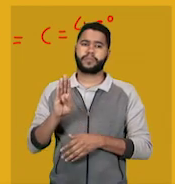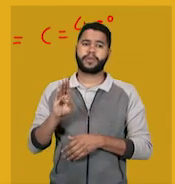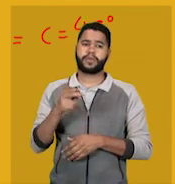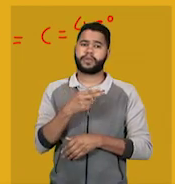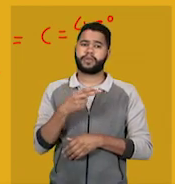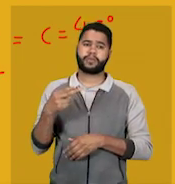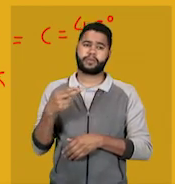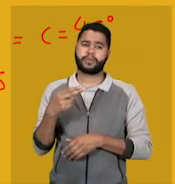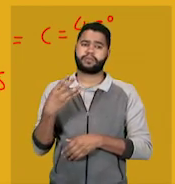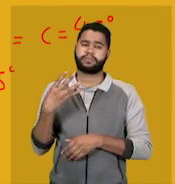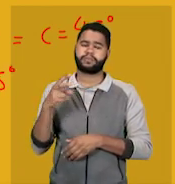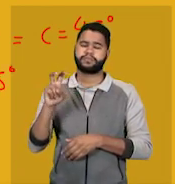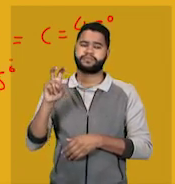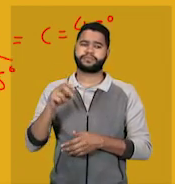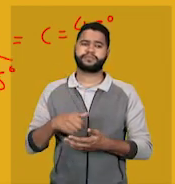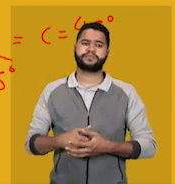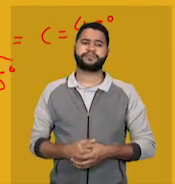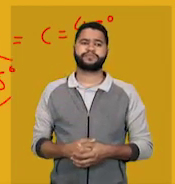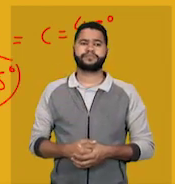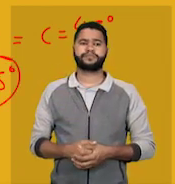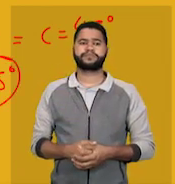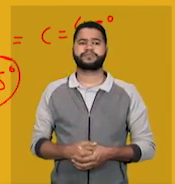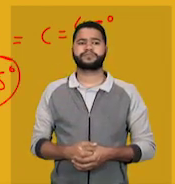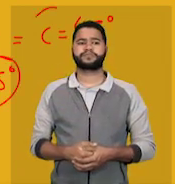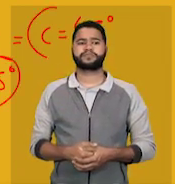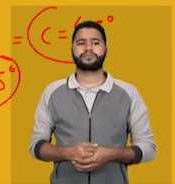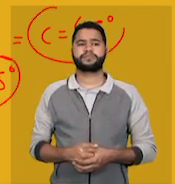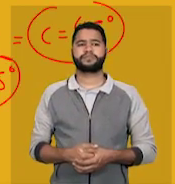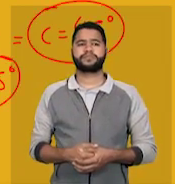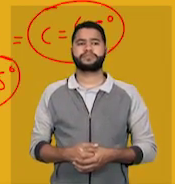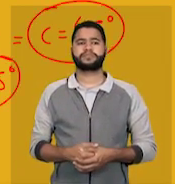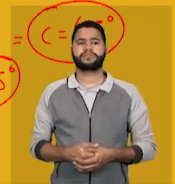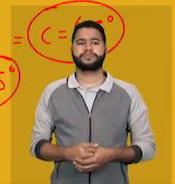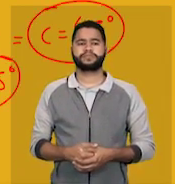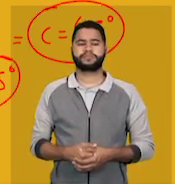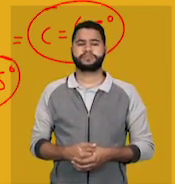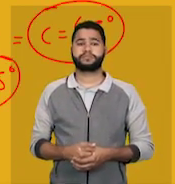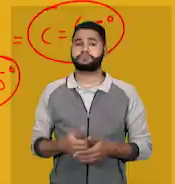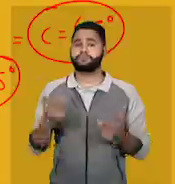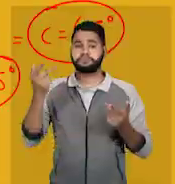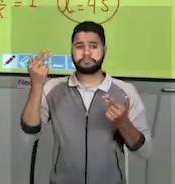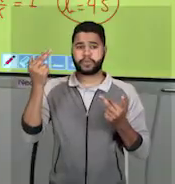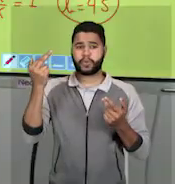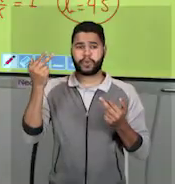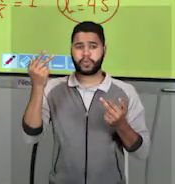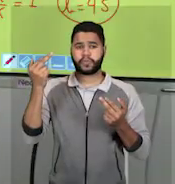a 45 graus. Ó, mesmo valor.